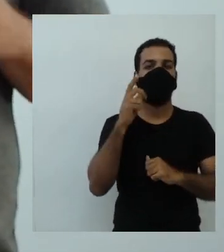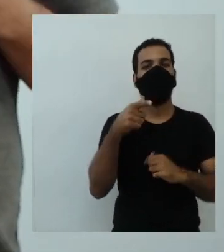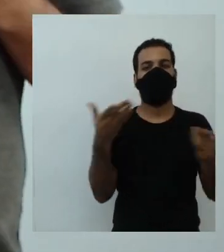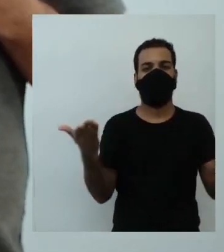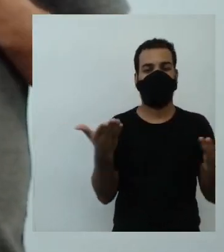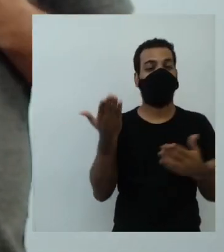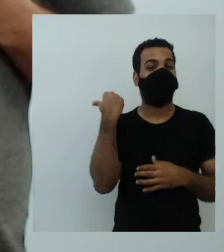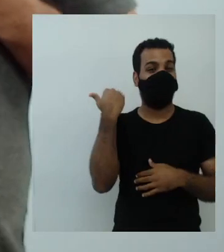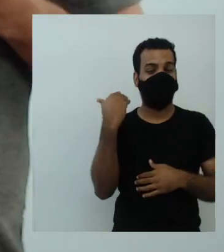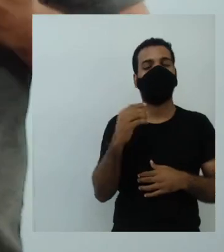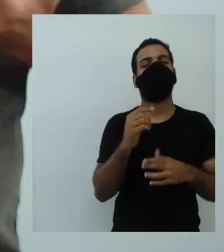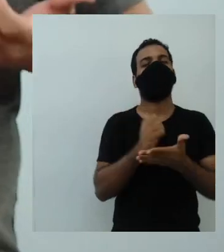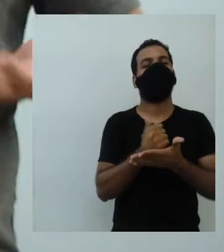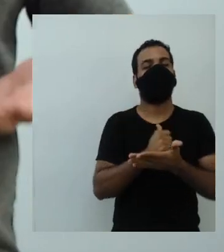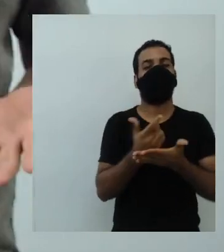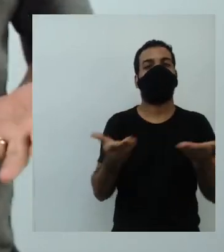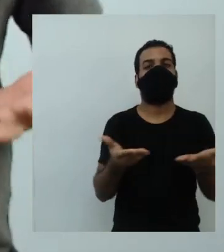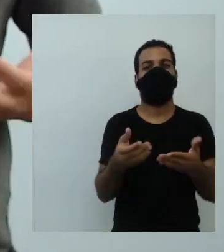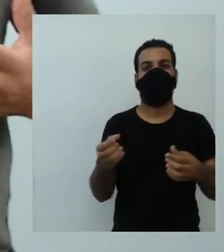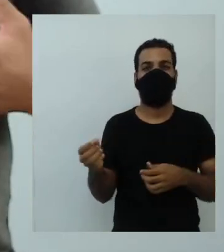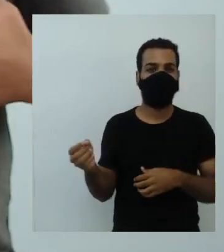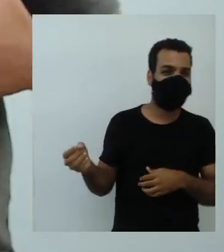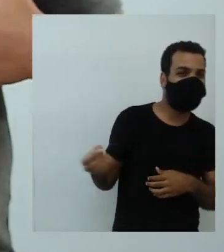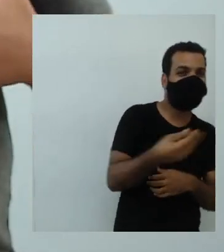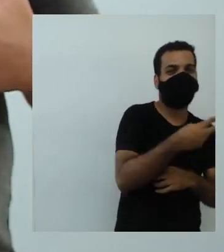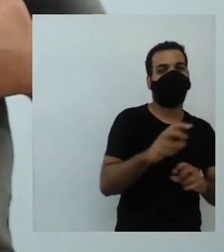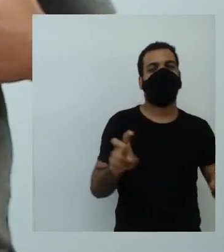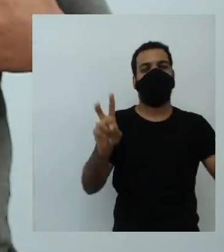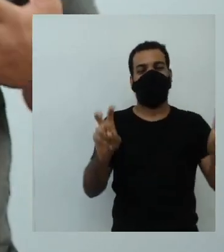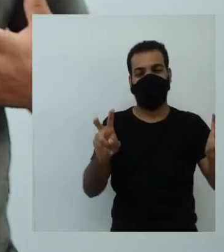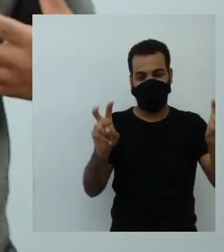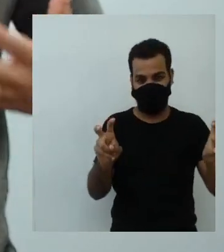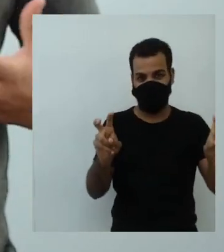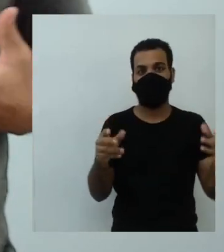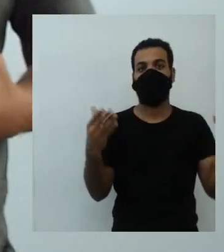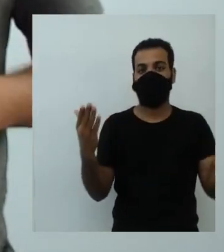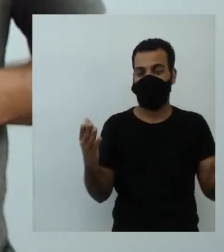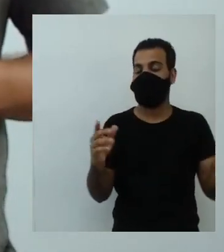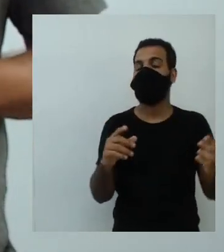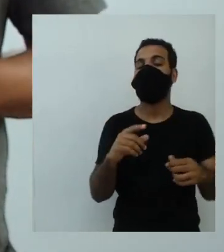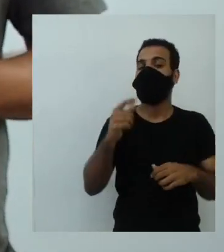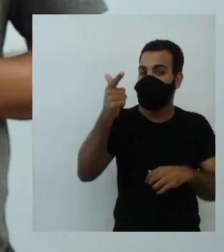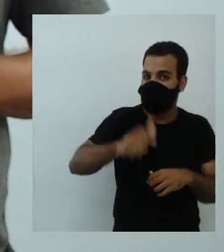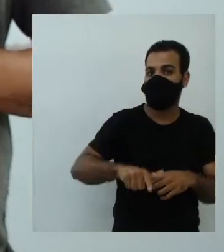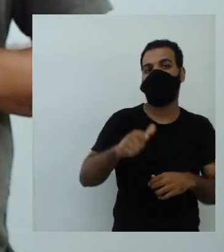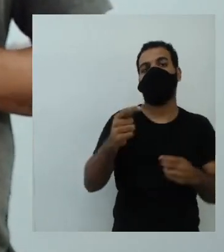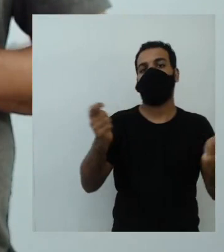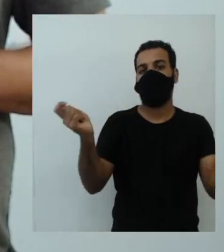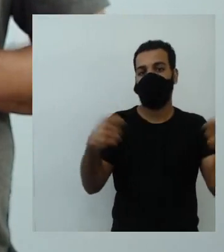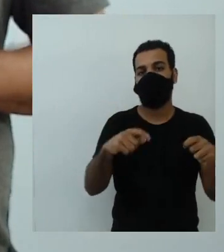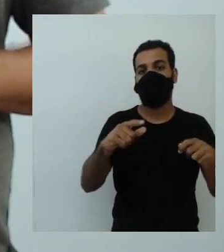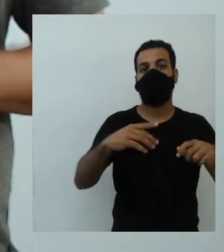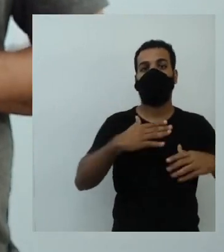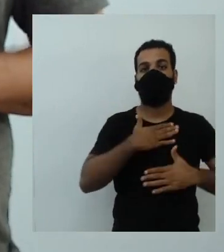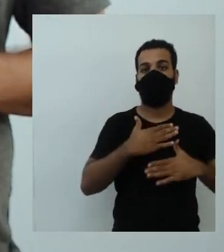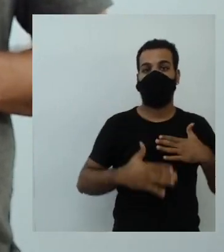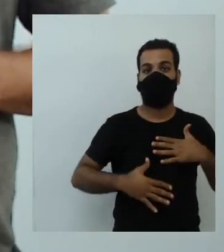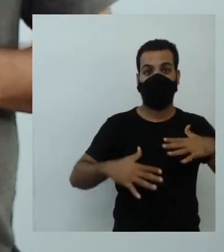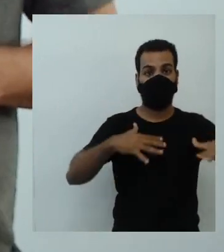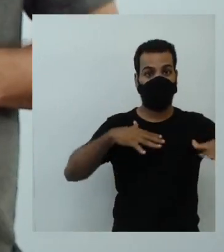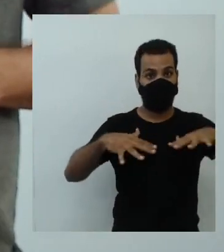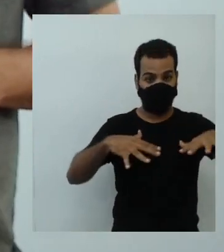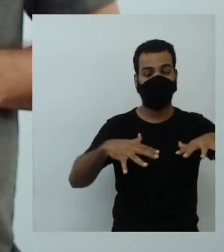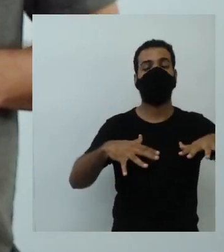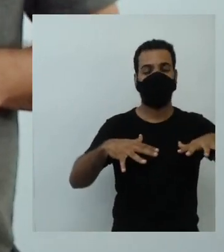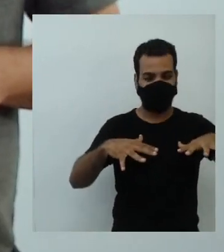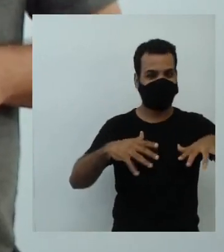estamos adentrando num novo mundo e mais uma possibilidade para movimentação corporal, que